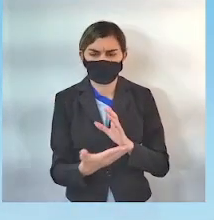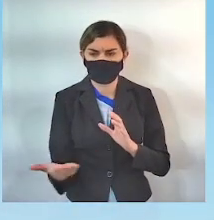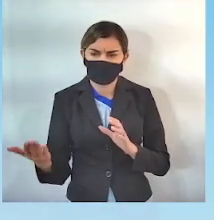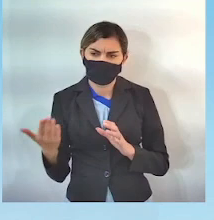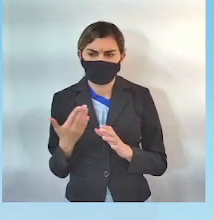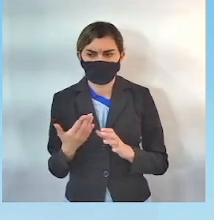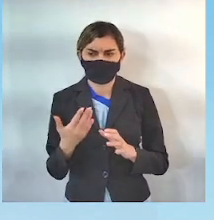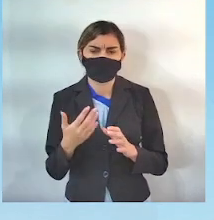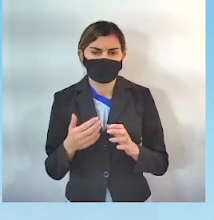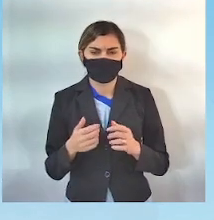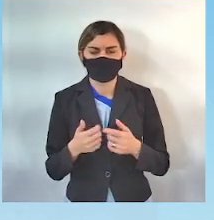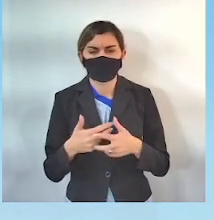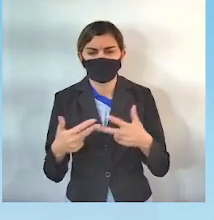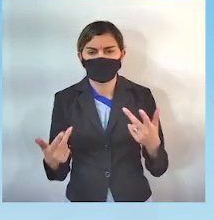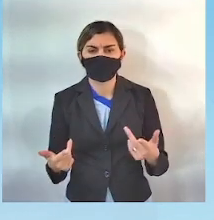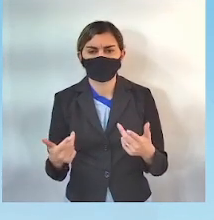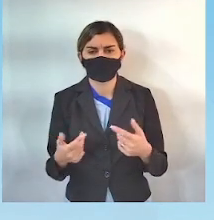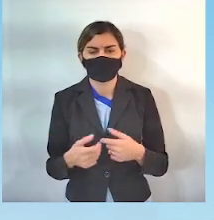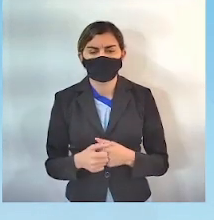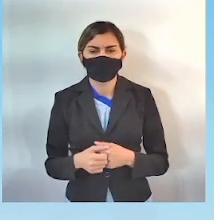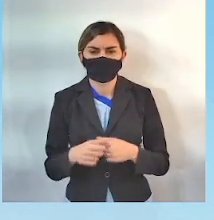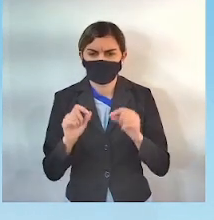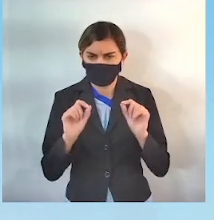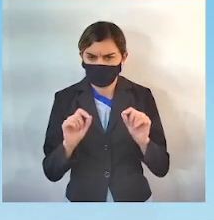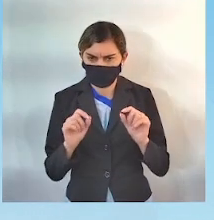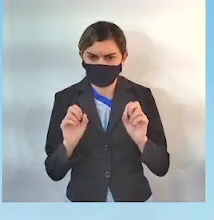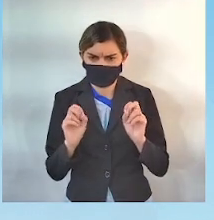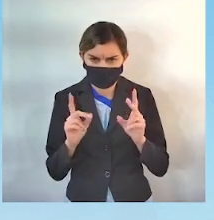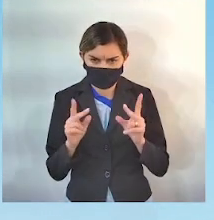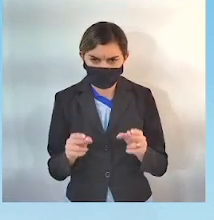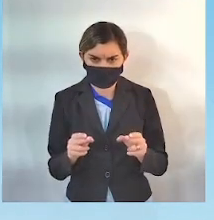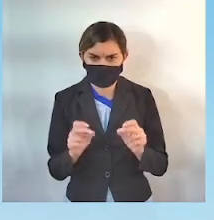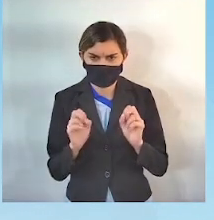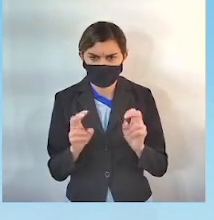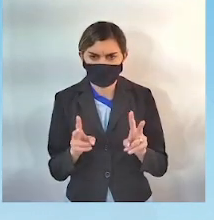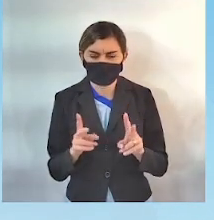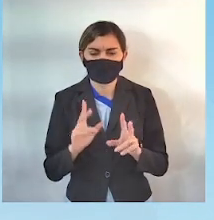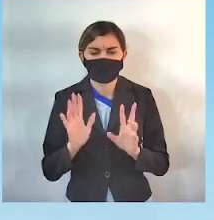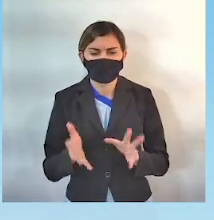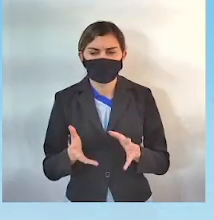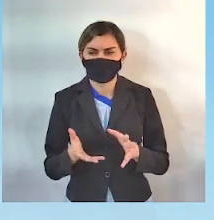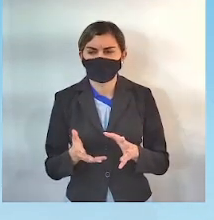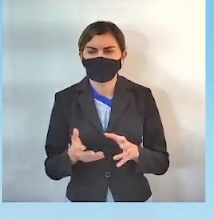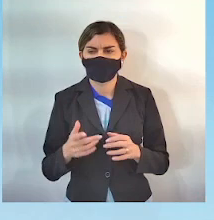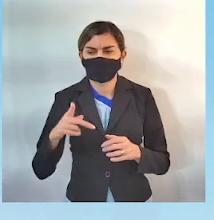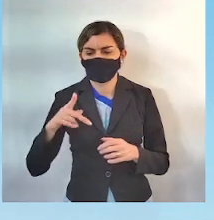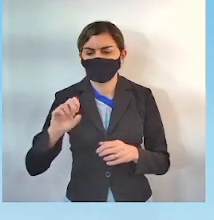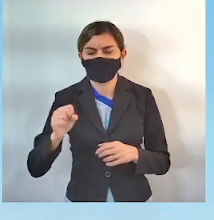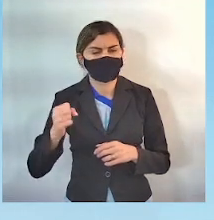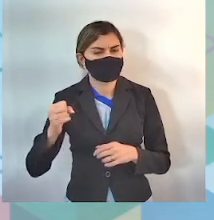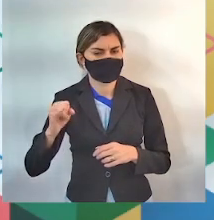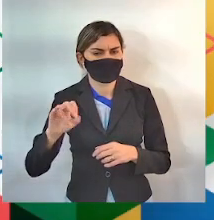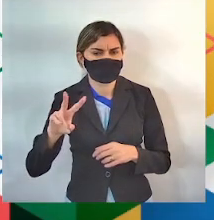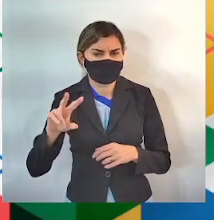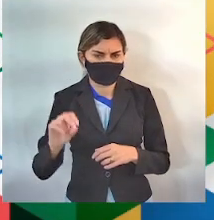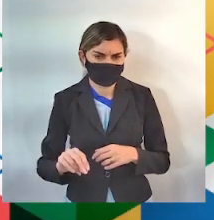está qualificando. Ok? Já os possessive